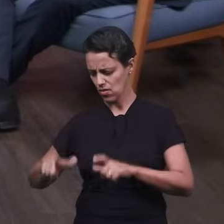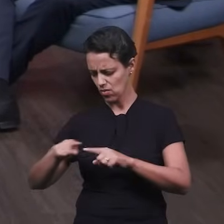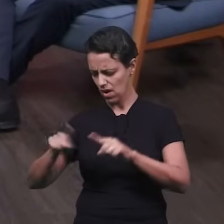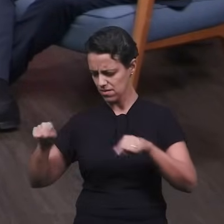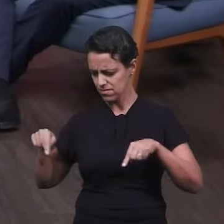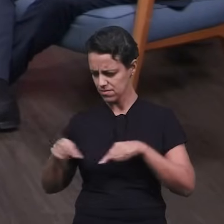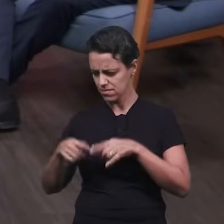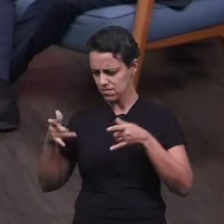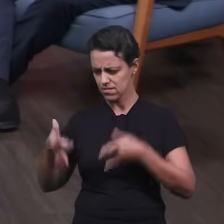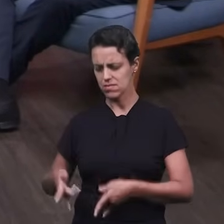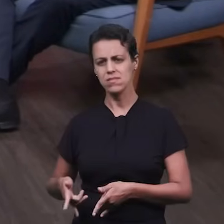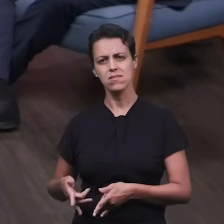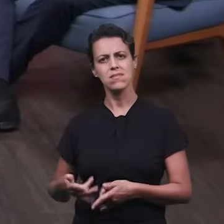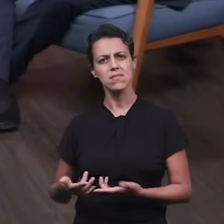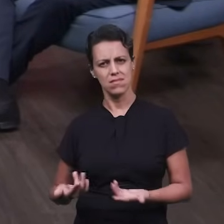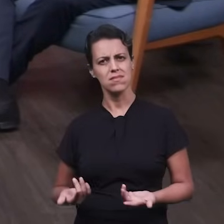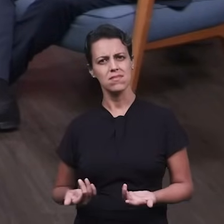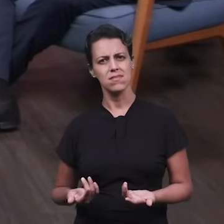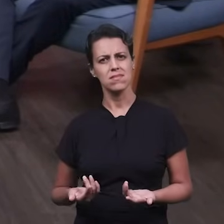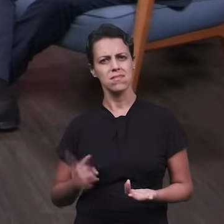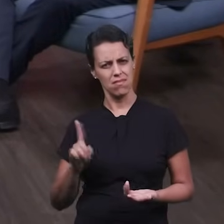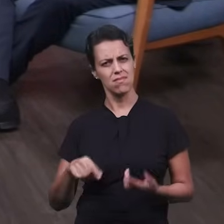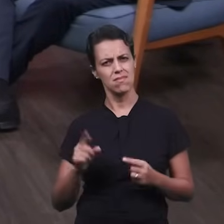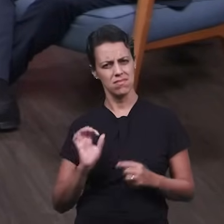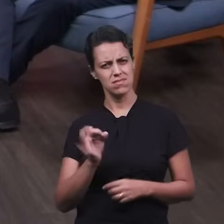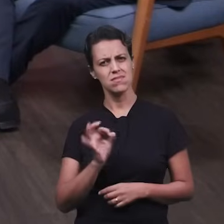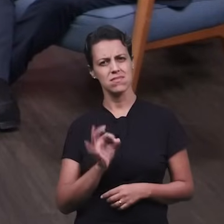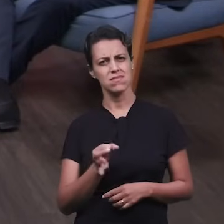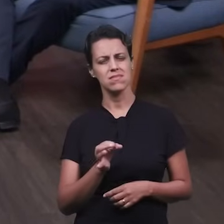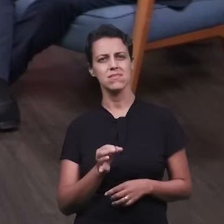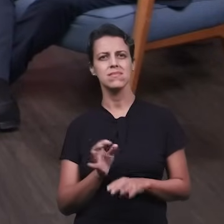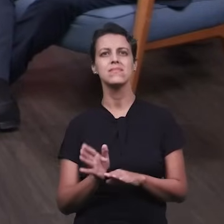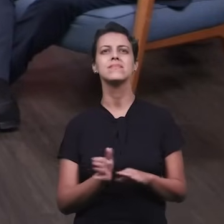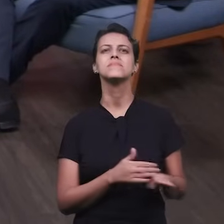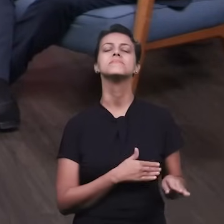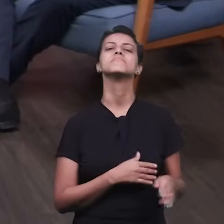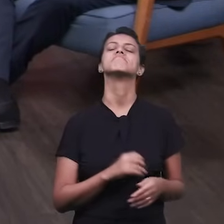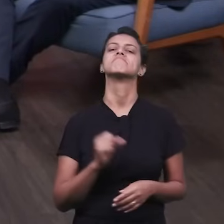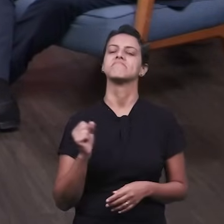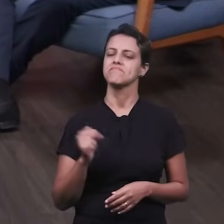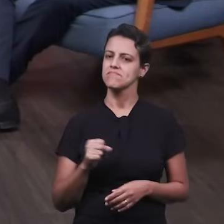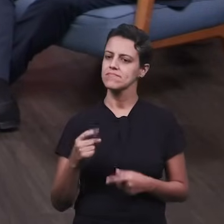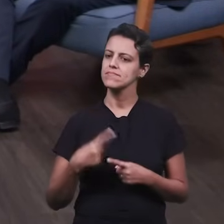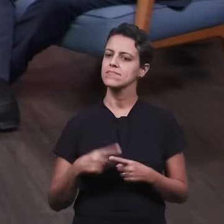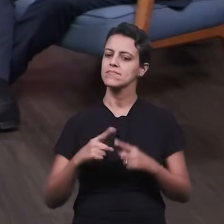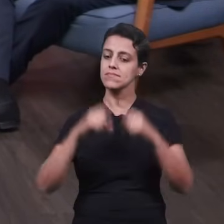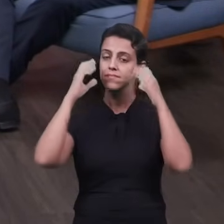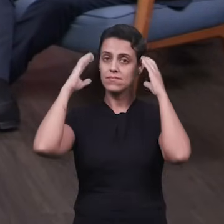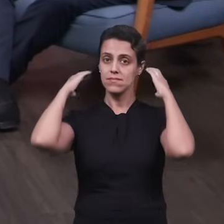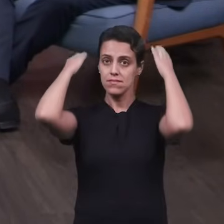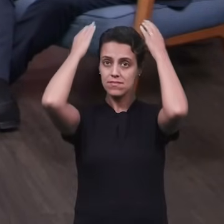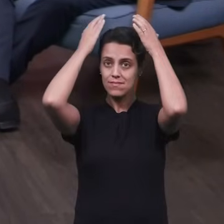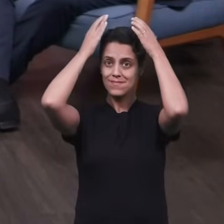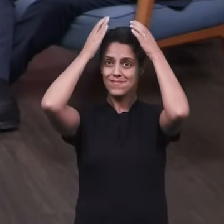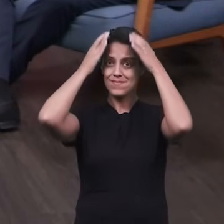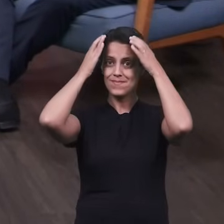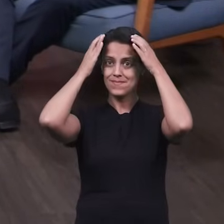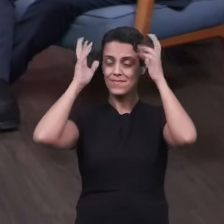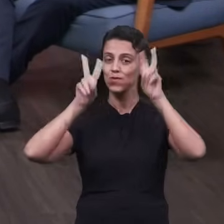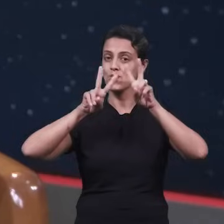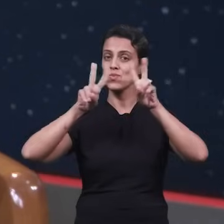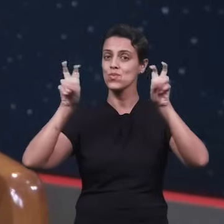abordagem? Perfeitamente, porque o texto diz que o rei, e quando fala rei nós nos